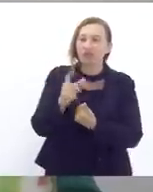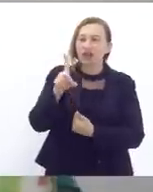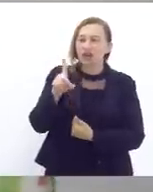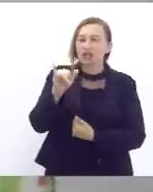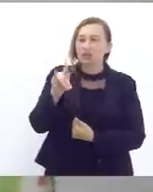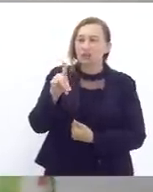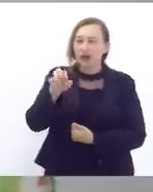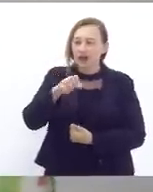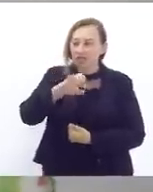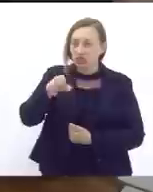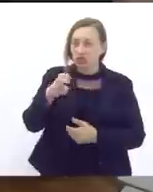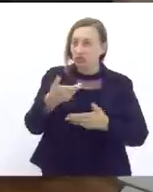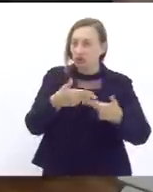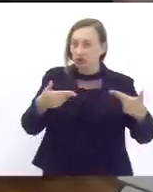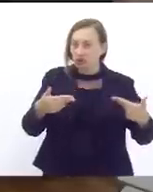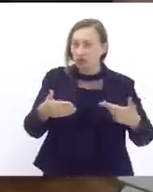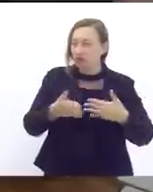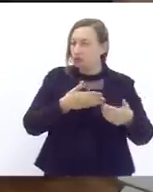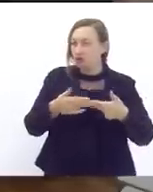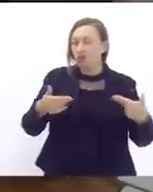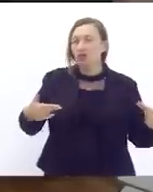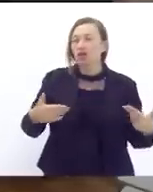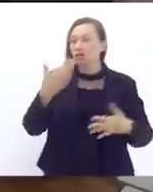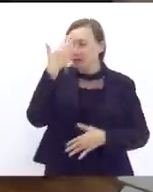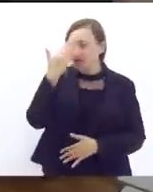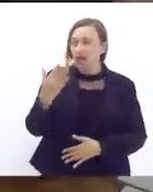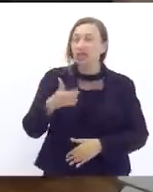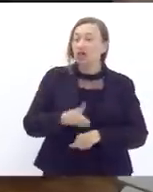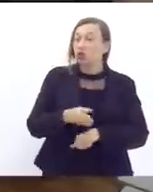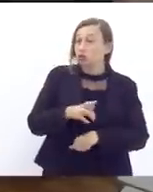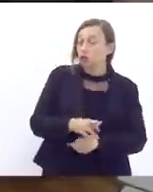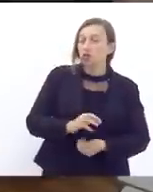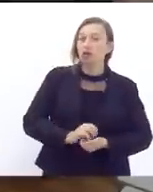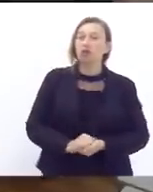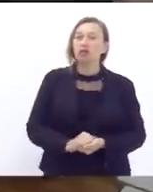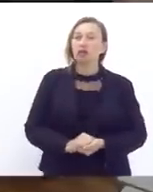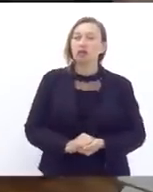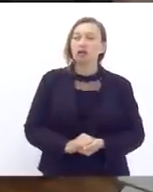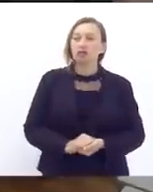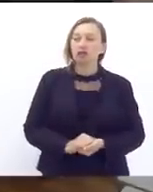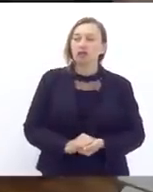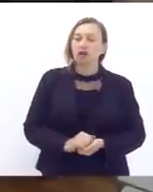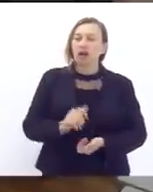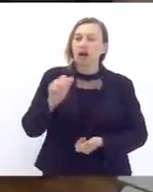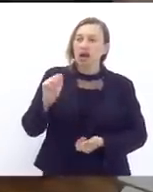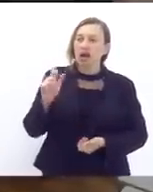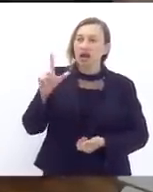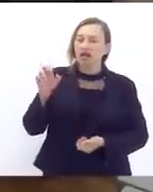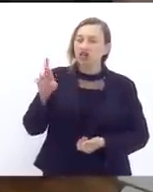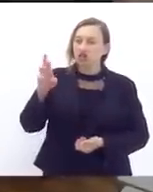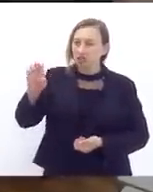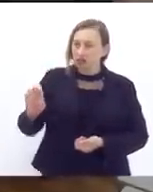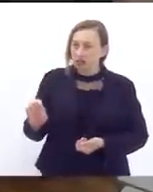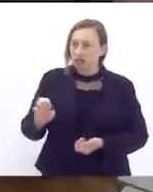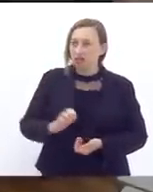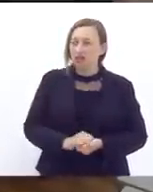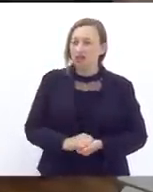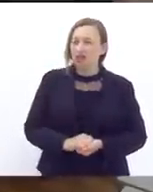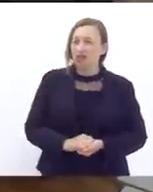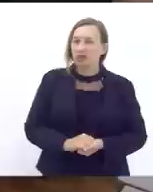para o que for Obrigada Dr Alexandre para suas considerações